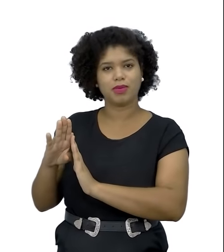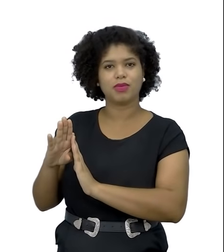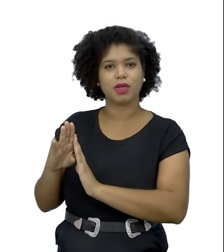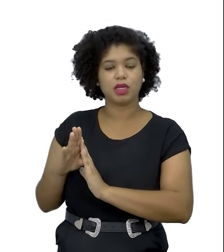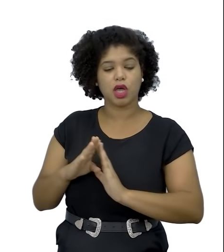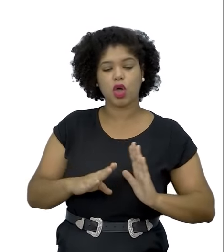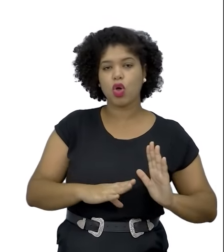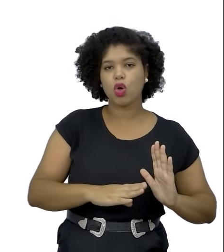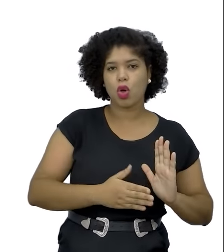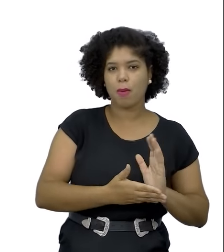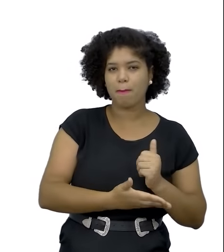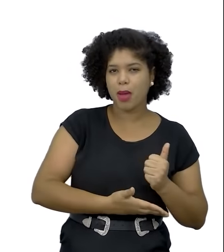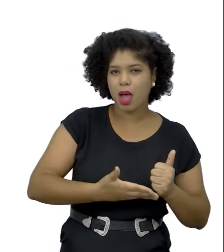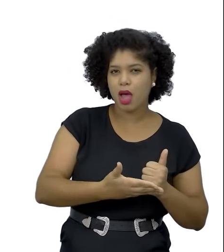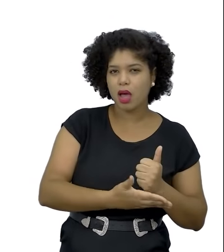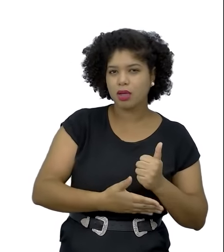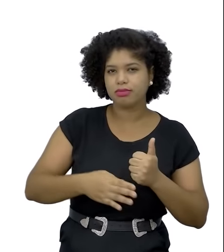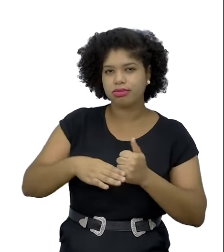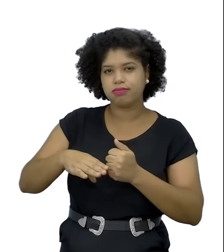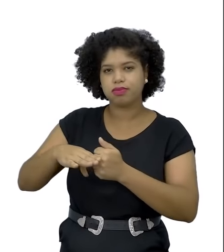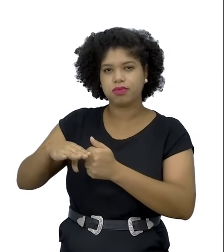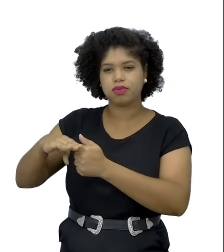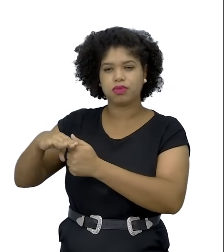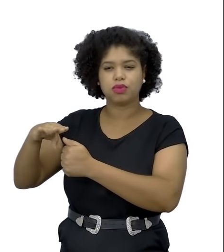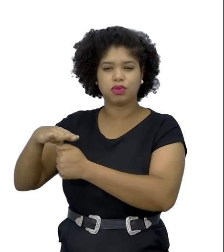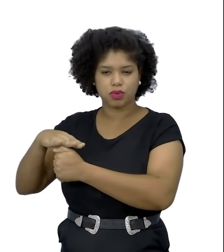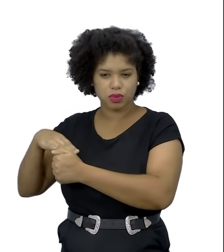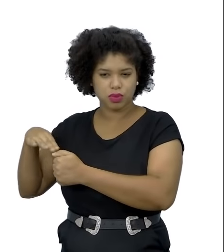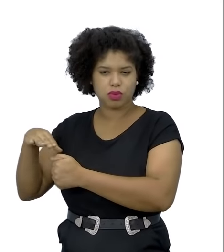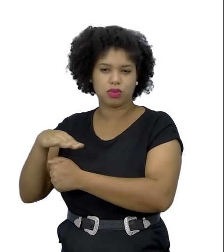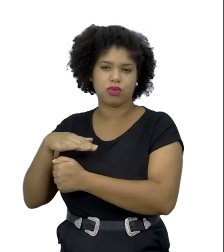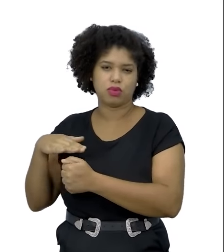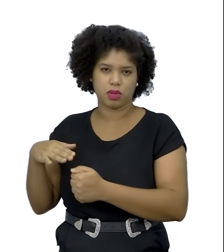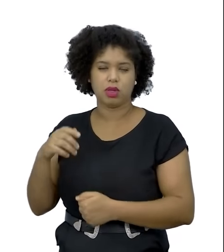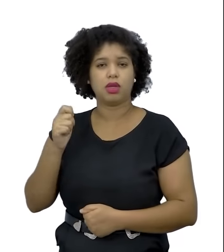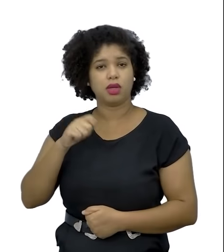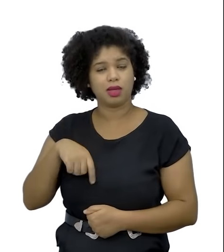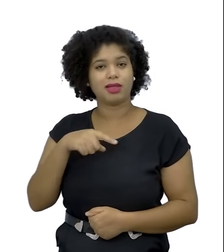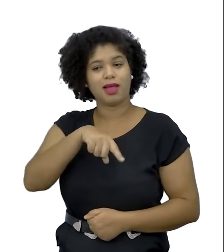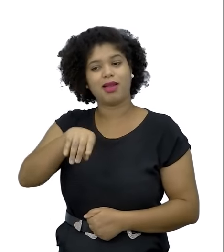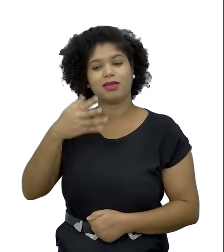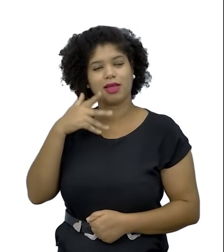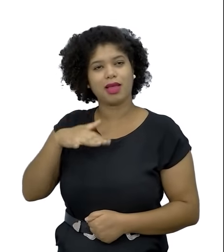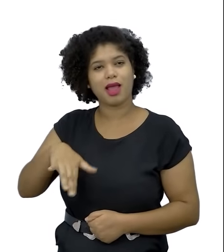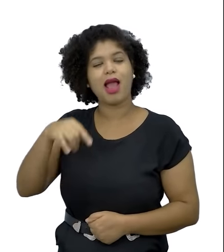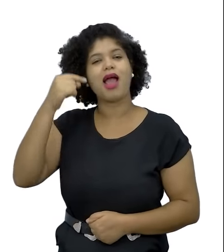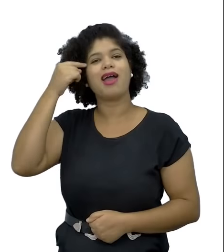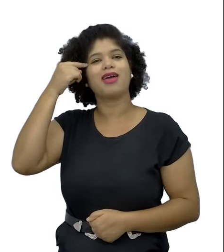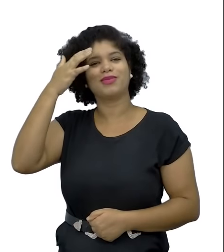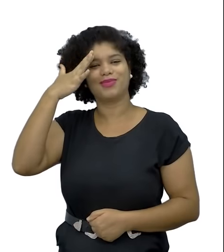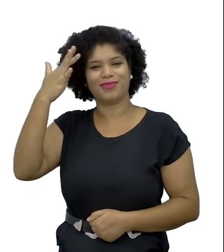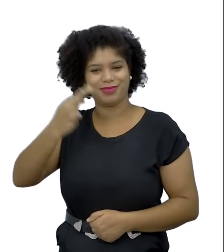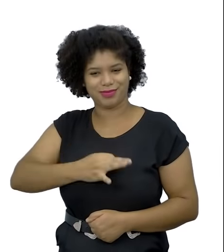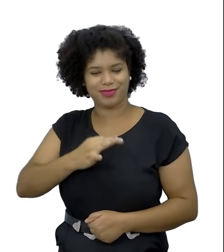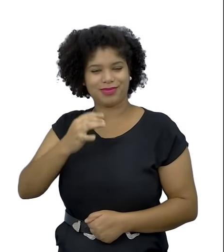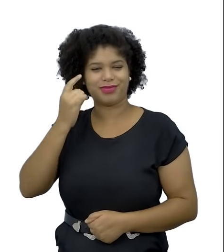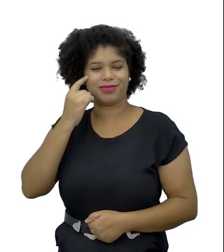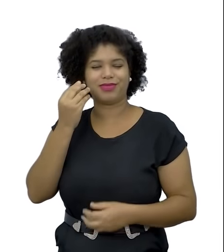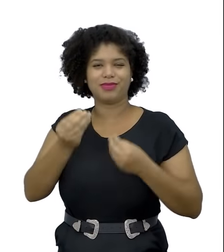ponto, complexificando, avançando nesse ponto, até, no caso, pensar sobre o